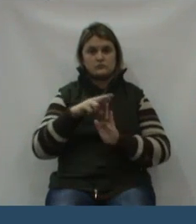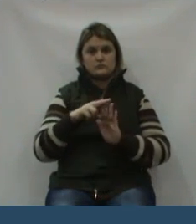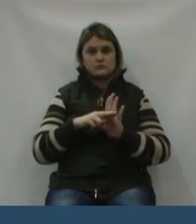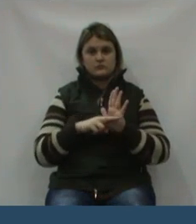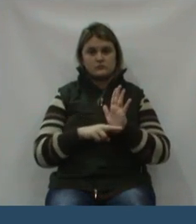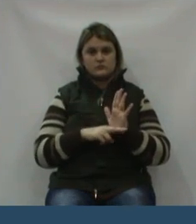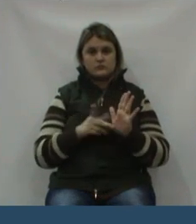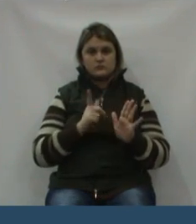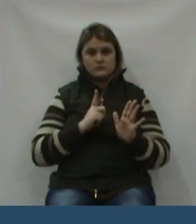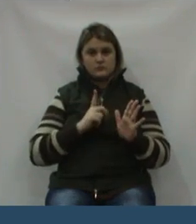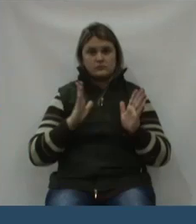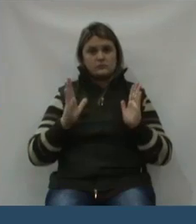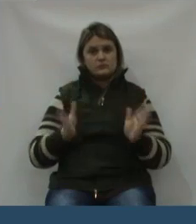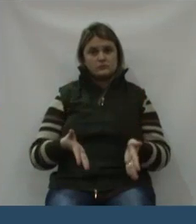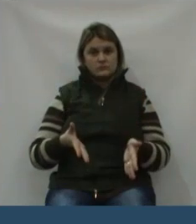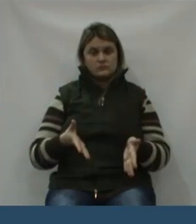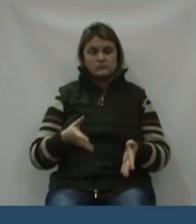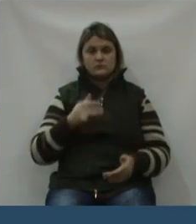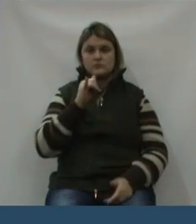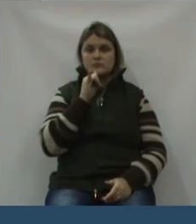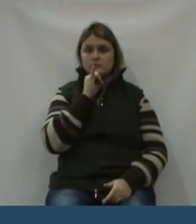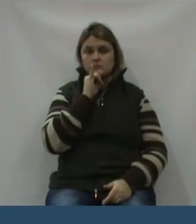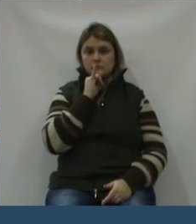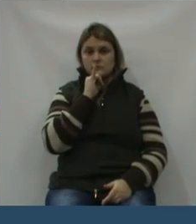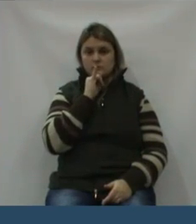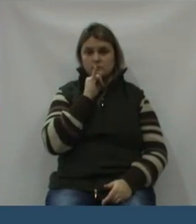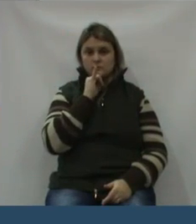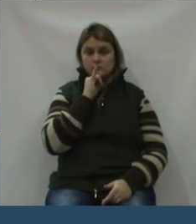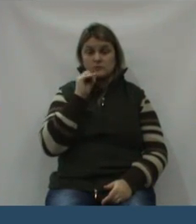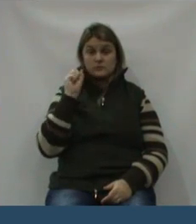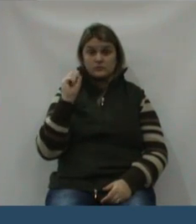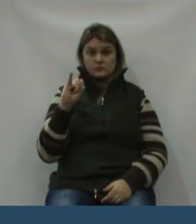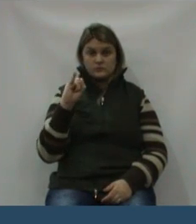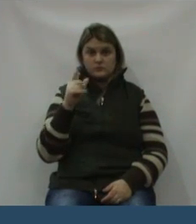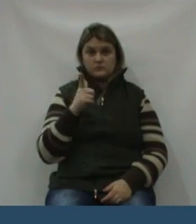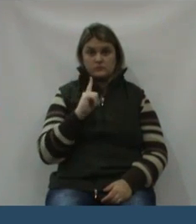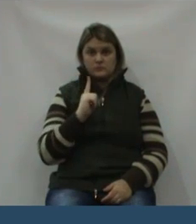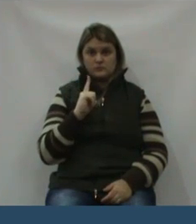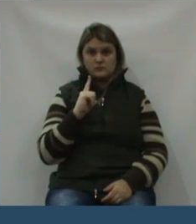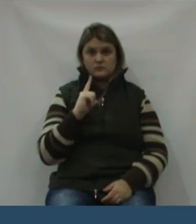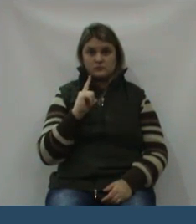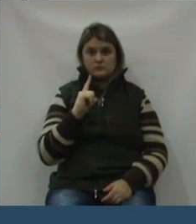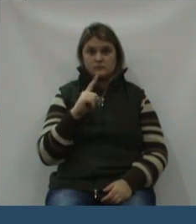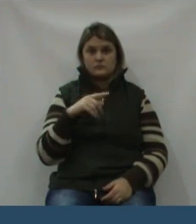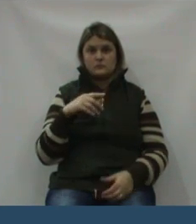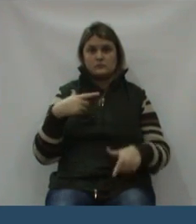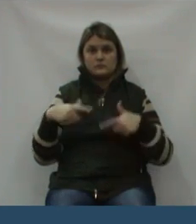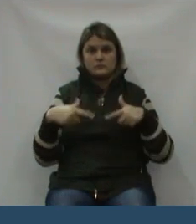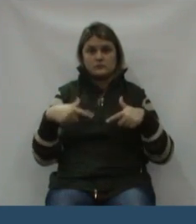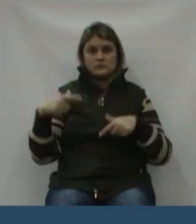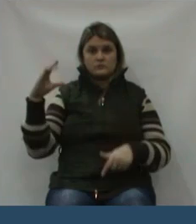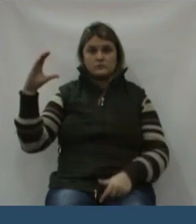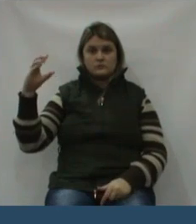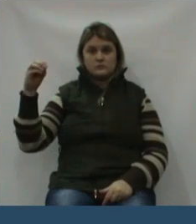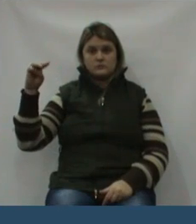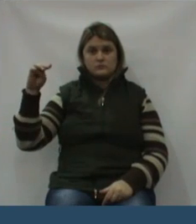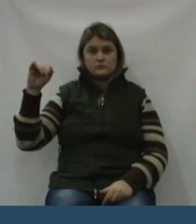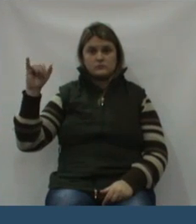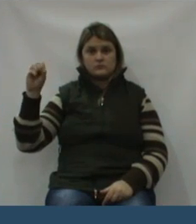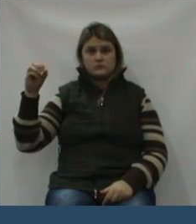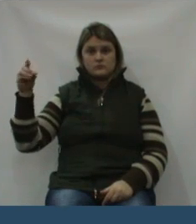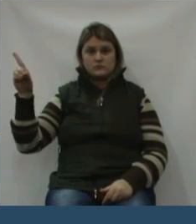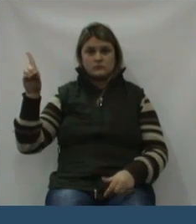regulamentada. Hoje, por exemplo, se nós pegarmos os cargos em comissão, como é